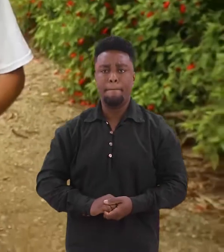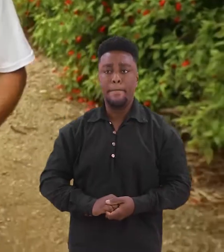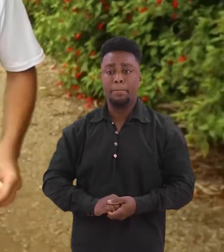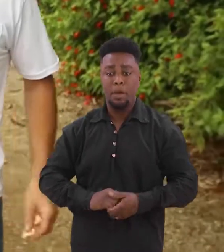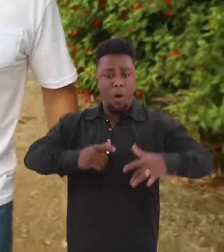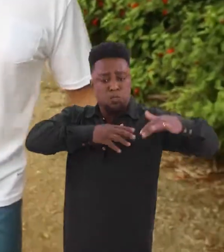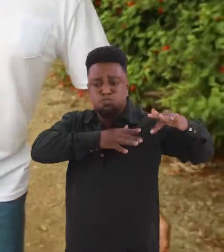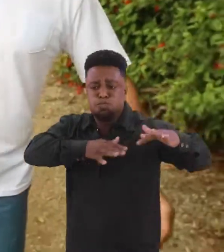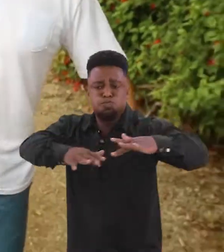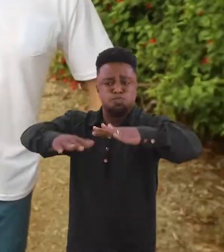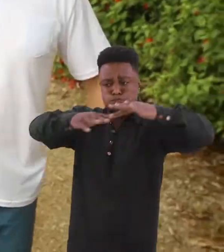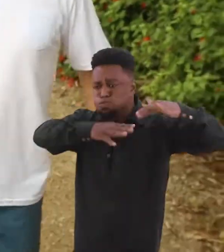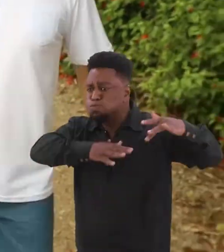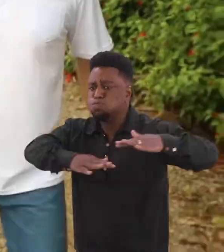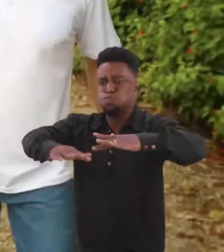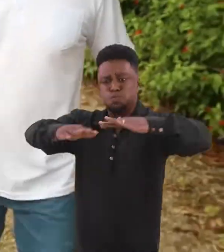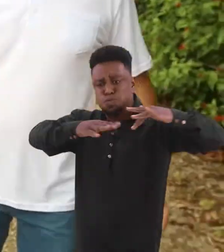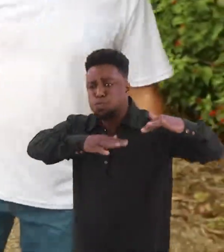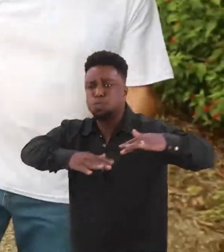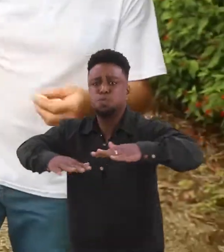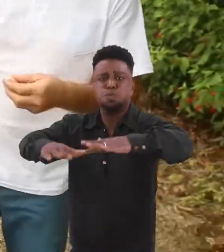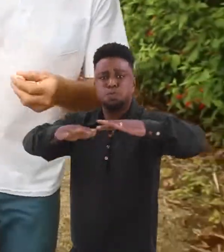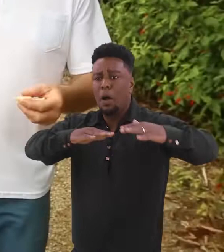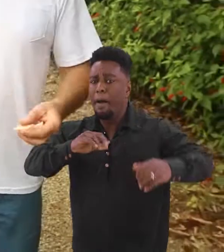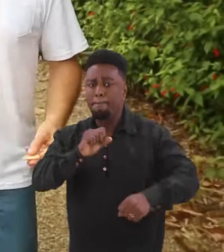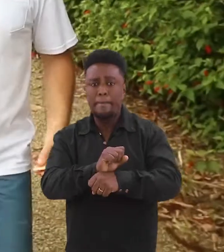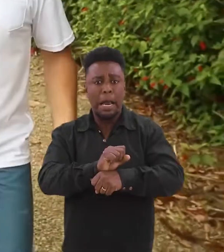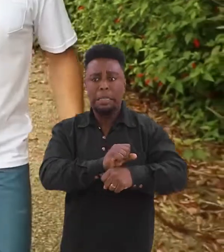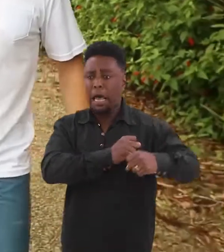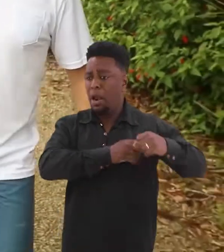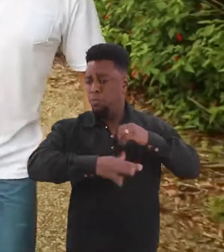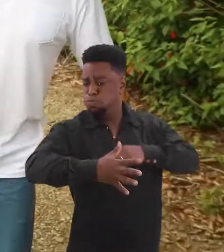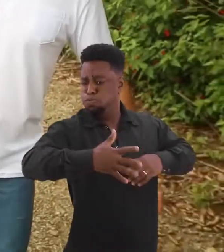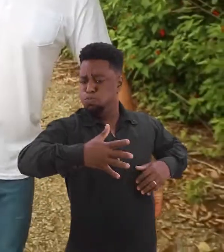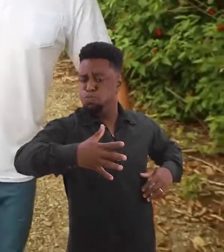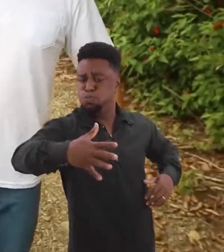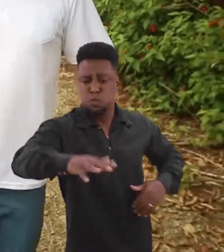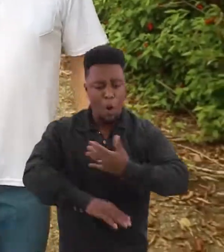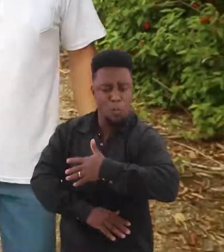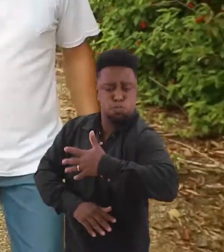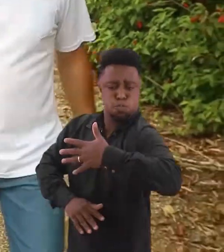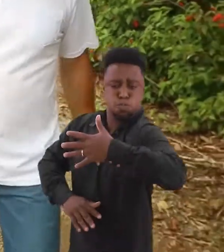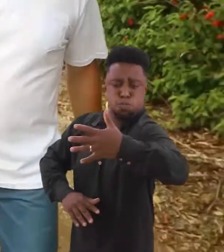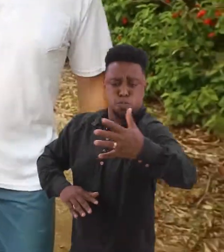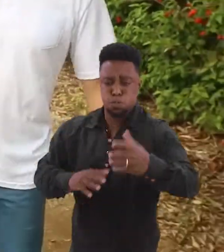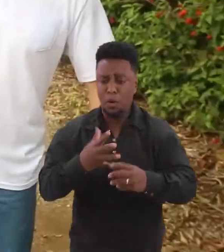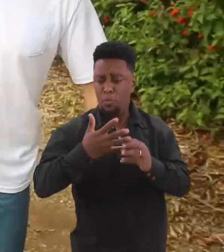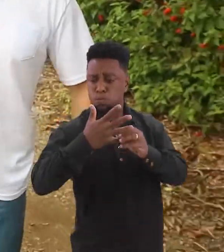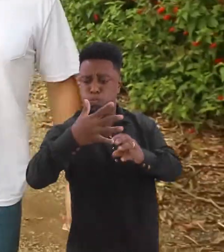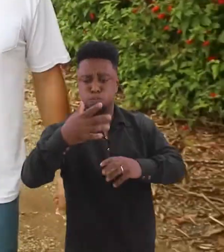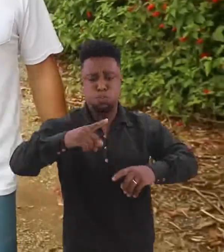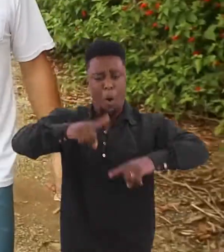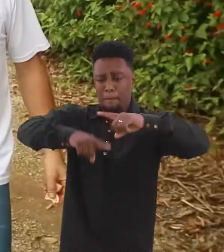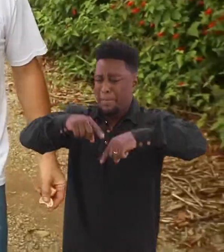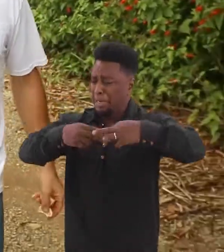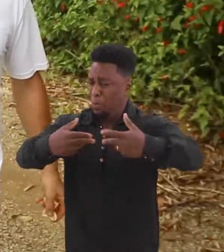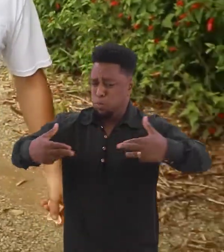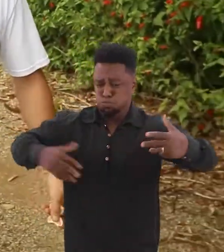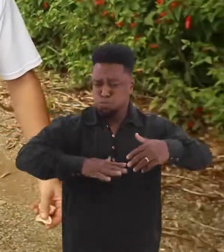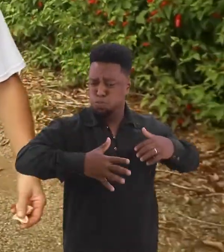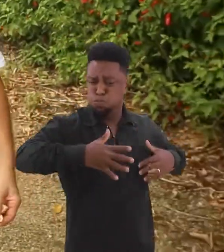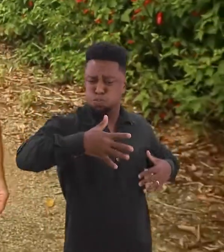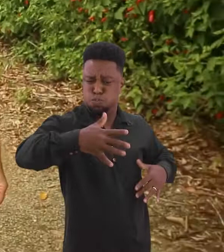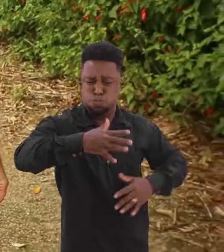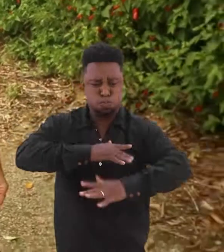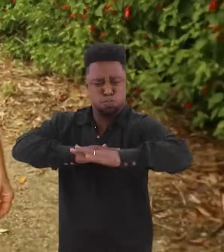E era tão forte a correnteza aqui, que nada parava. Era galho que vinha, tronco, madeira, pedaço de pau